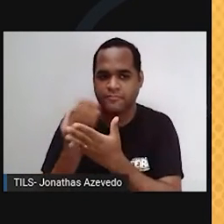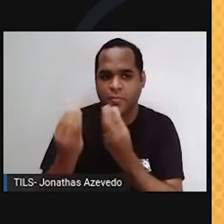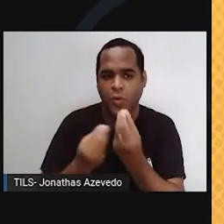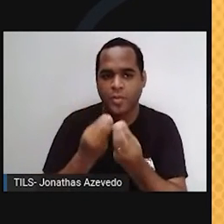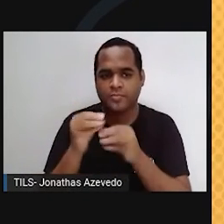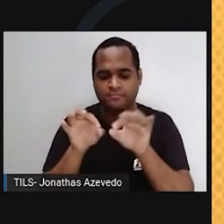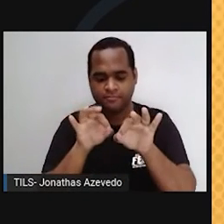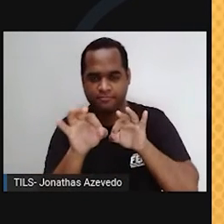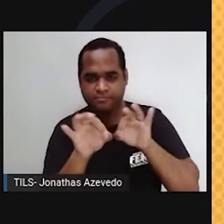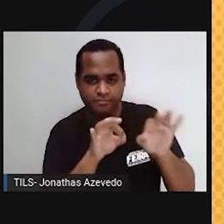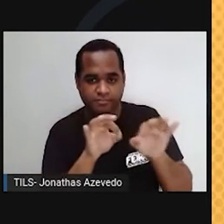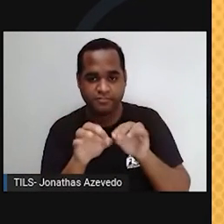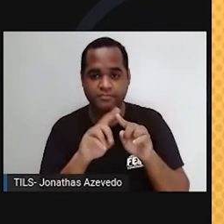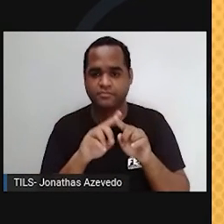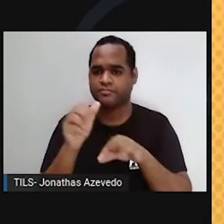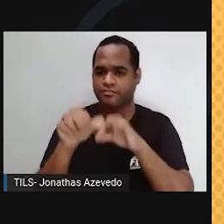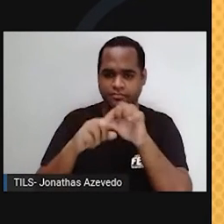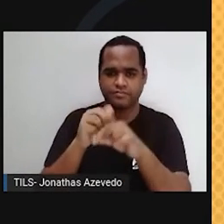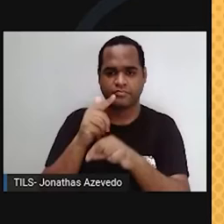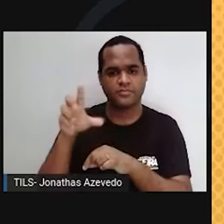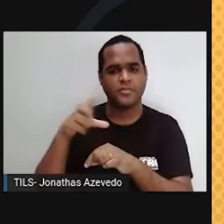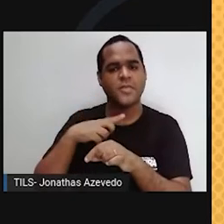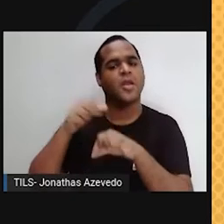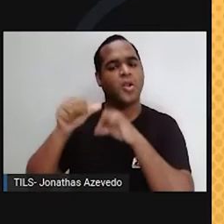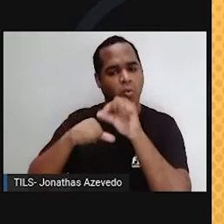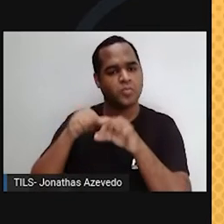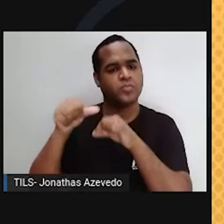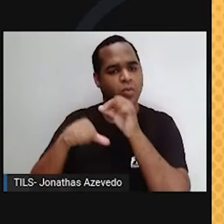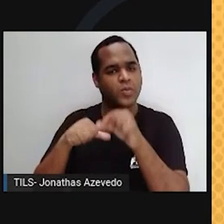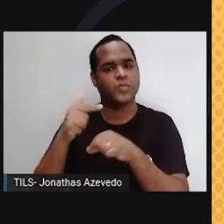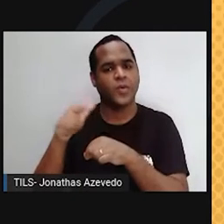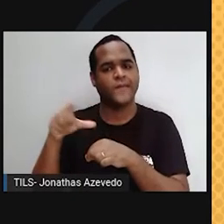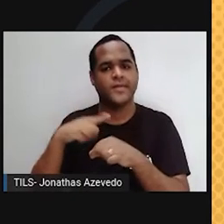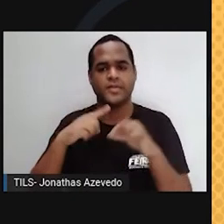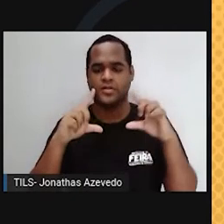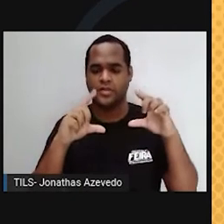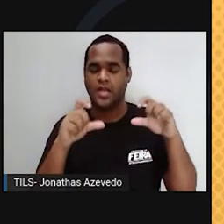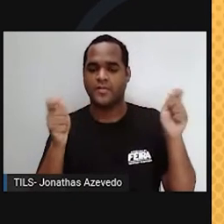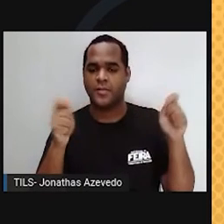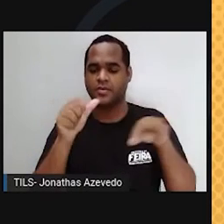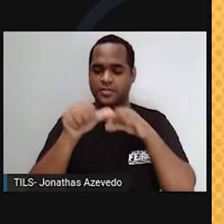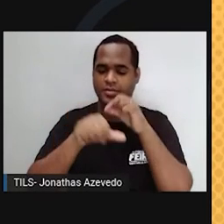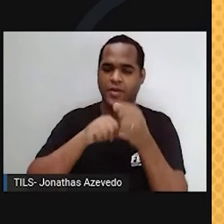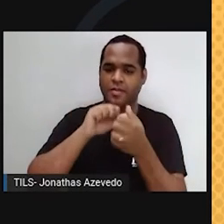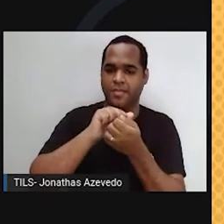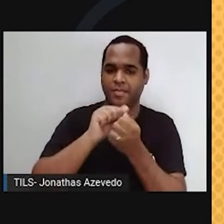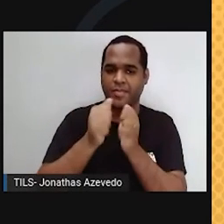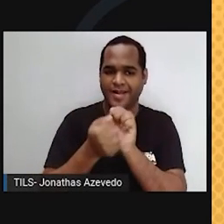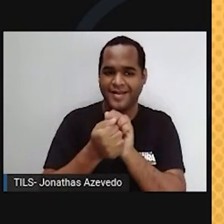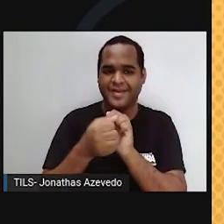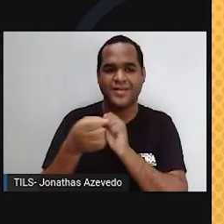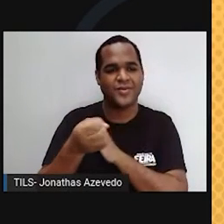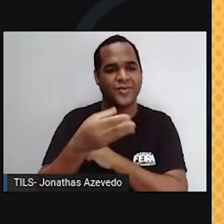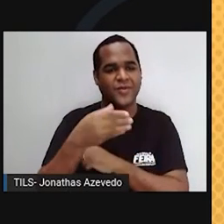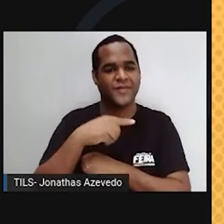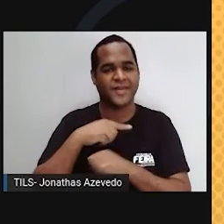Hubble teve várias atualizações e suas imagens auxiliaram muitas pesquisas. O Hubble